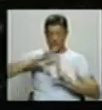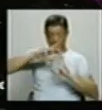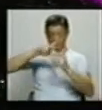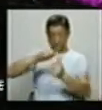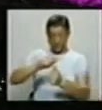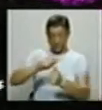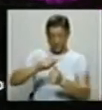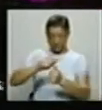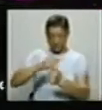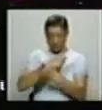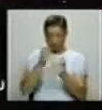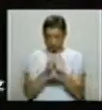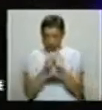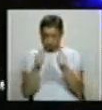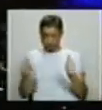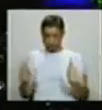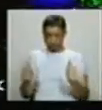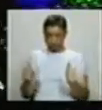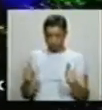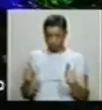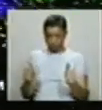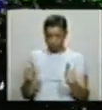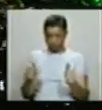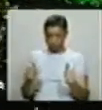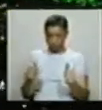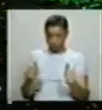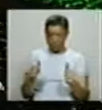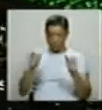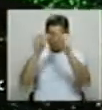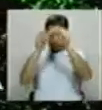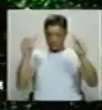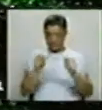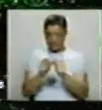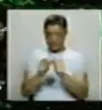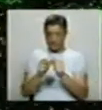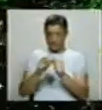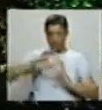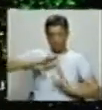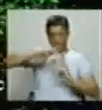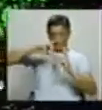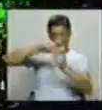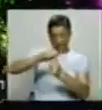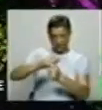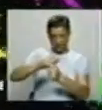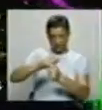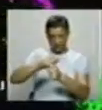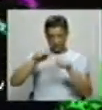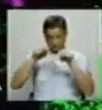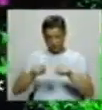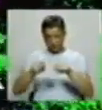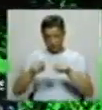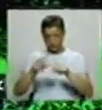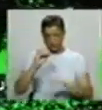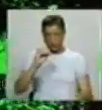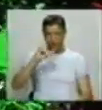bilhar ao cósmico. Sim, um deles foi ejetado do sistema planetário e provavelmente ficou nesta